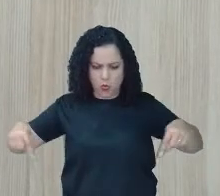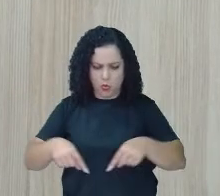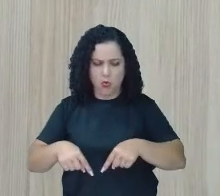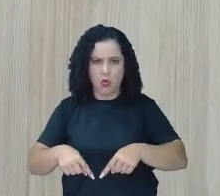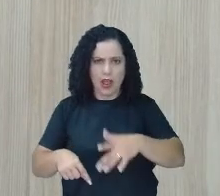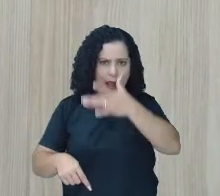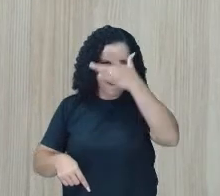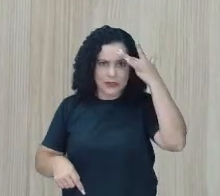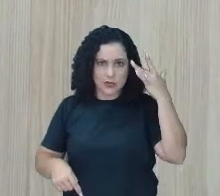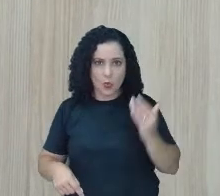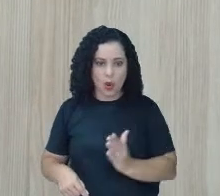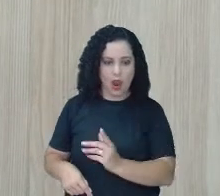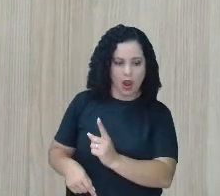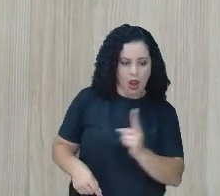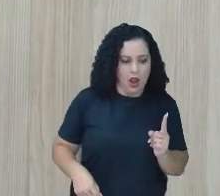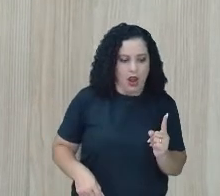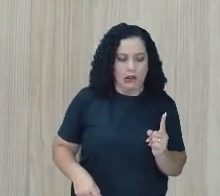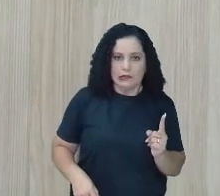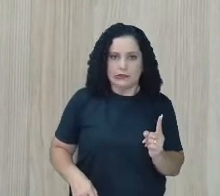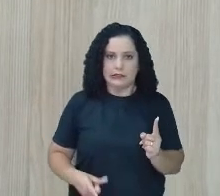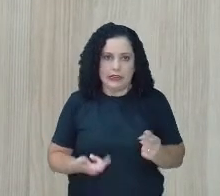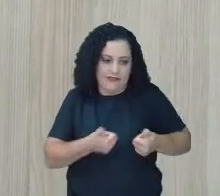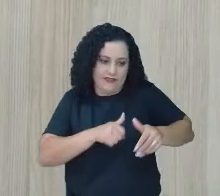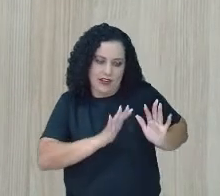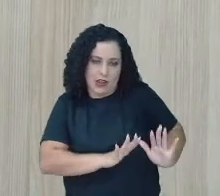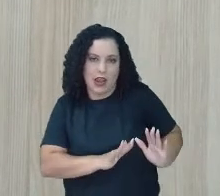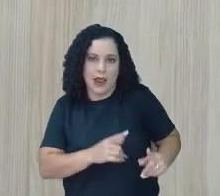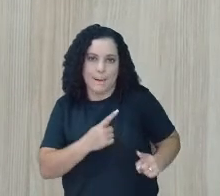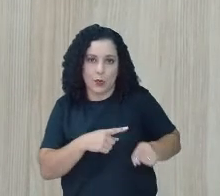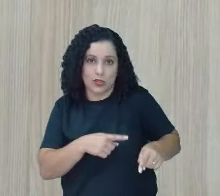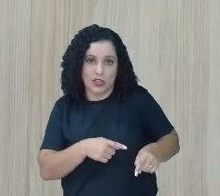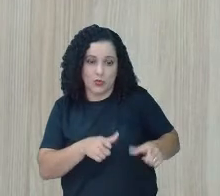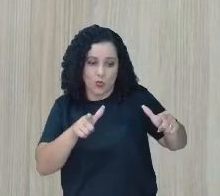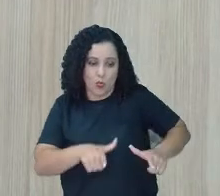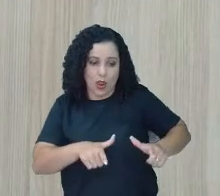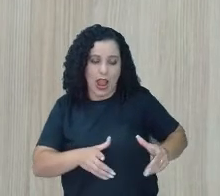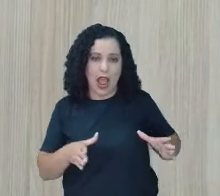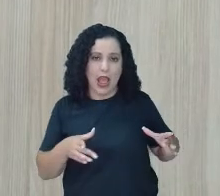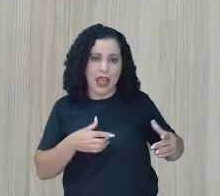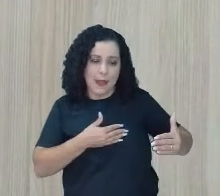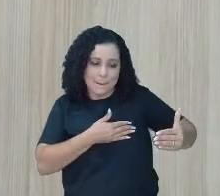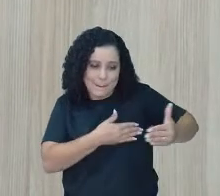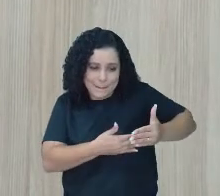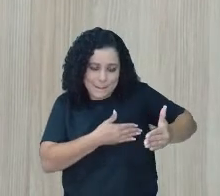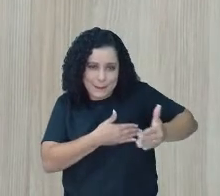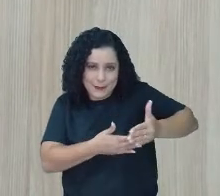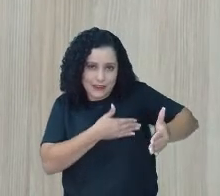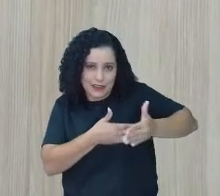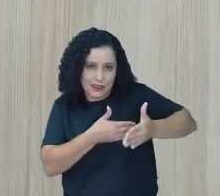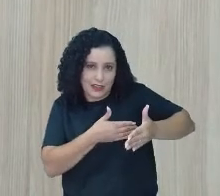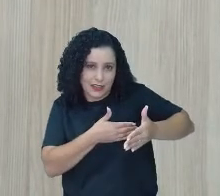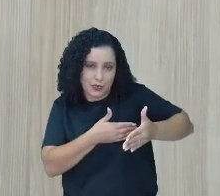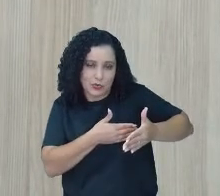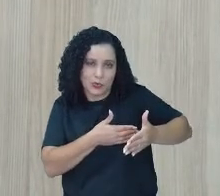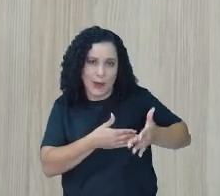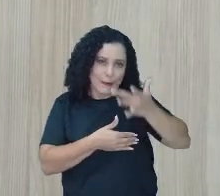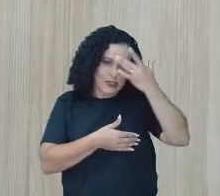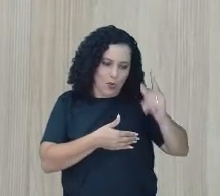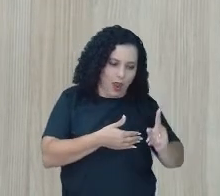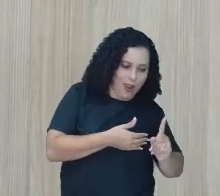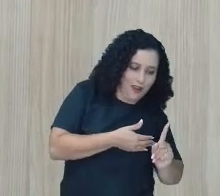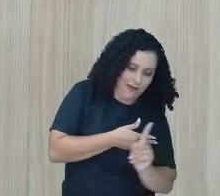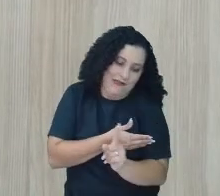nunca mais. Por quê? Porque o ângulo ele ia ser muito pequeno, era um ângulo de 60 graus só. Então, para o cara sair